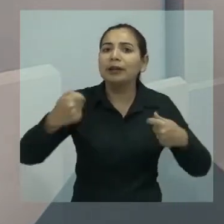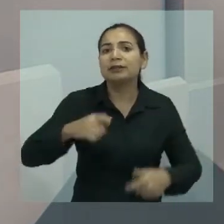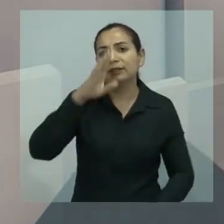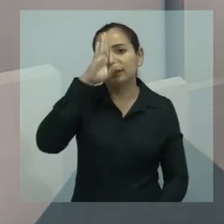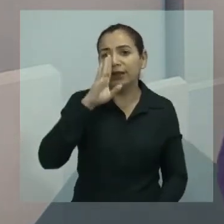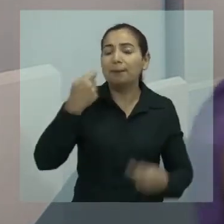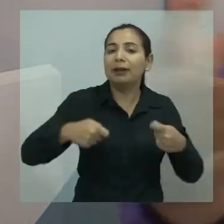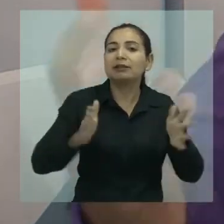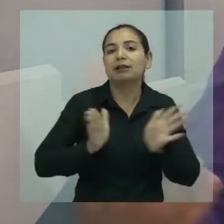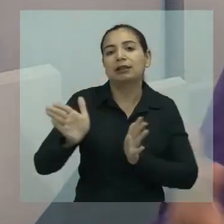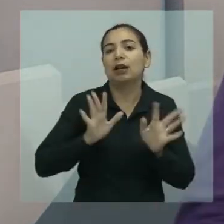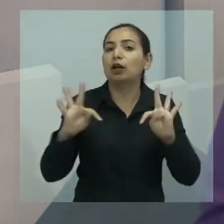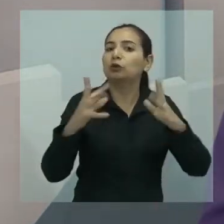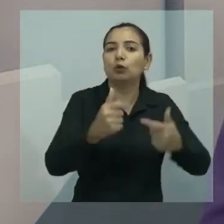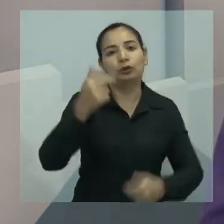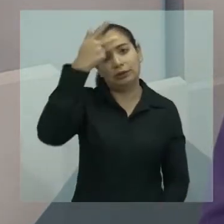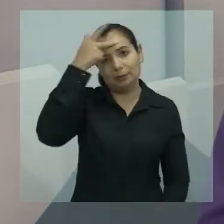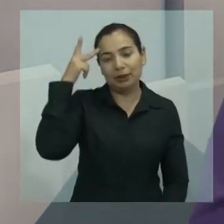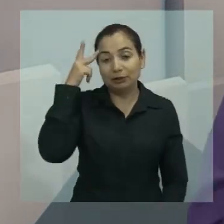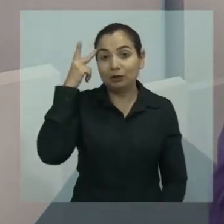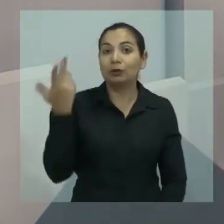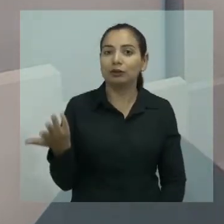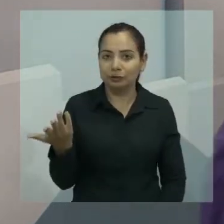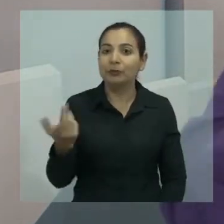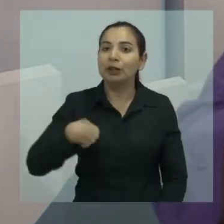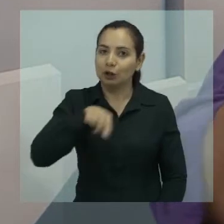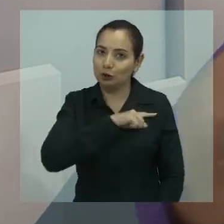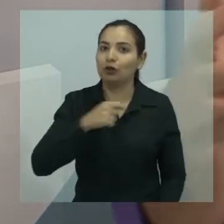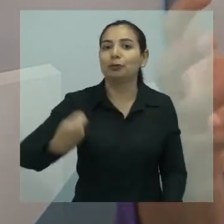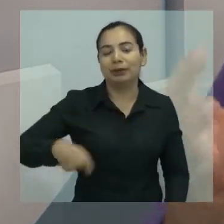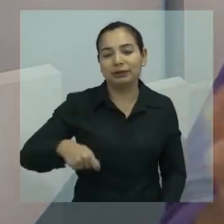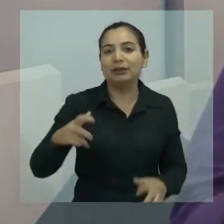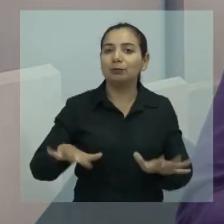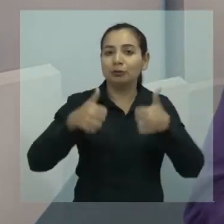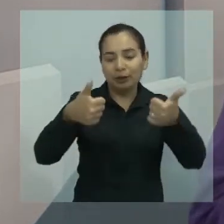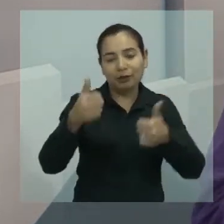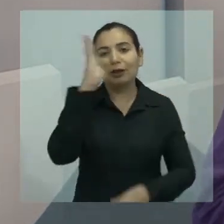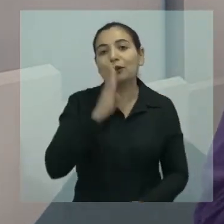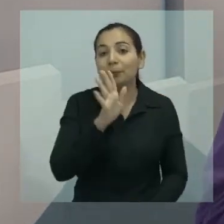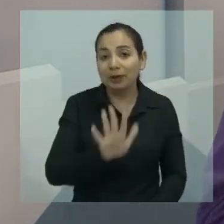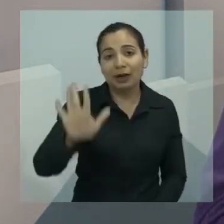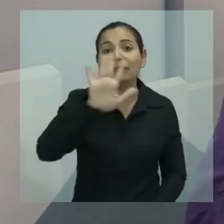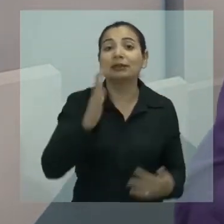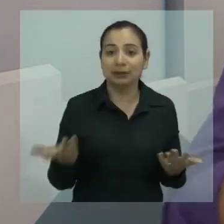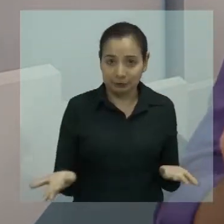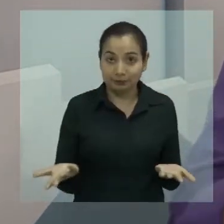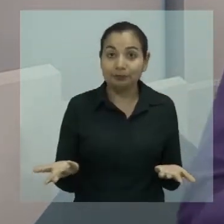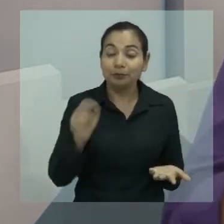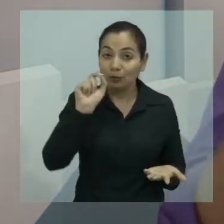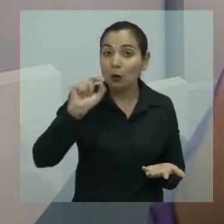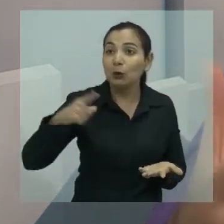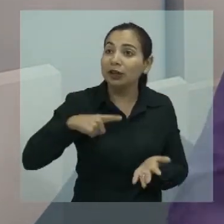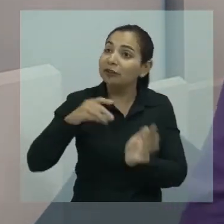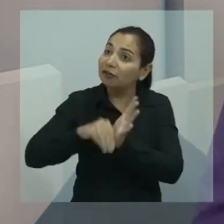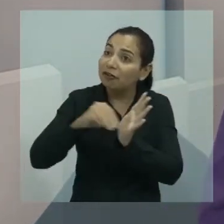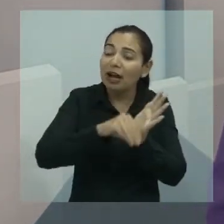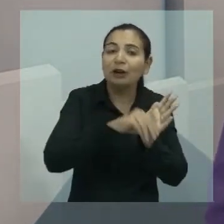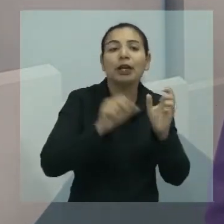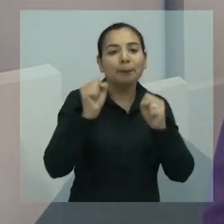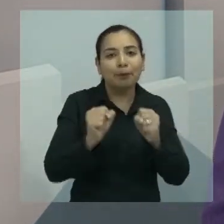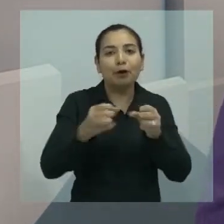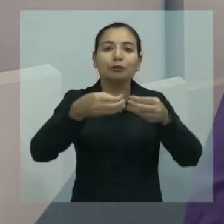permitir com que os bens culturais, o cinema, o teatro, sejam um bem público, né, acessível a toda a